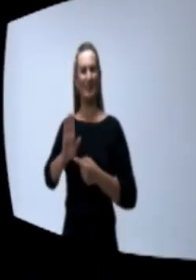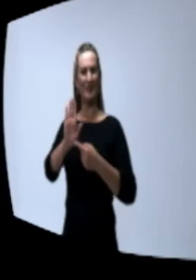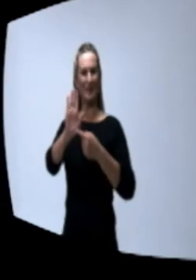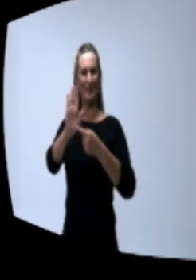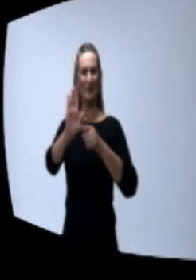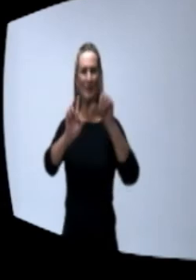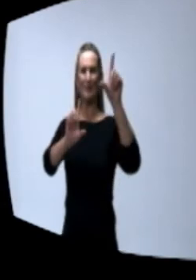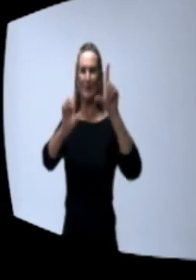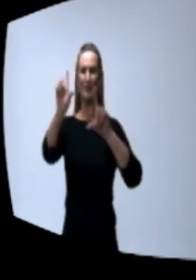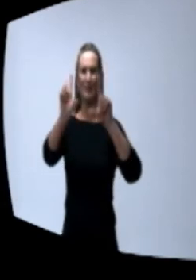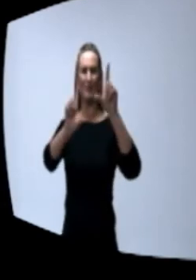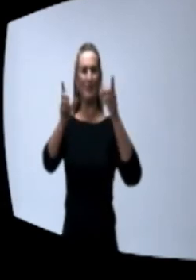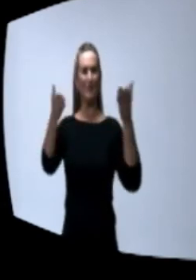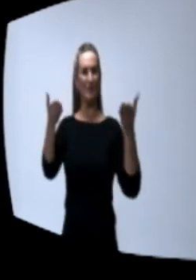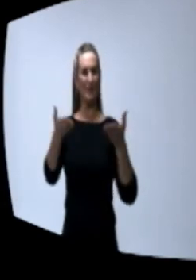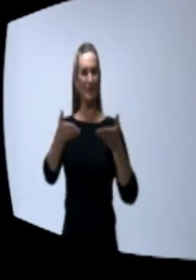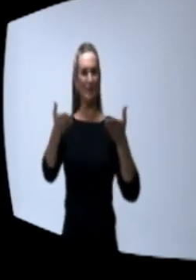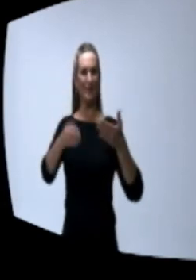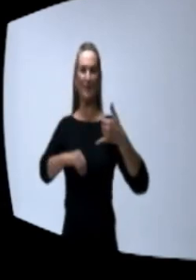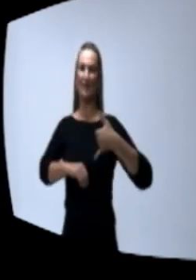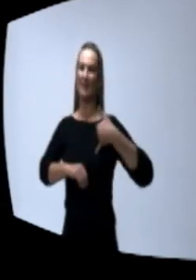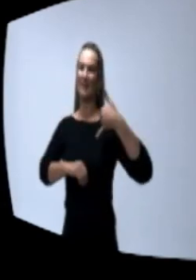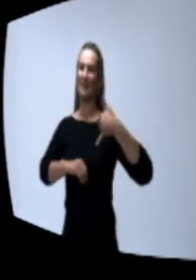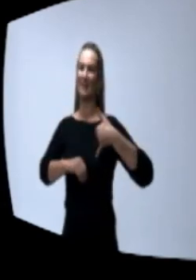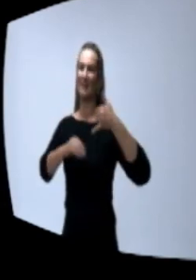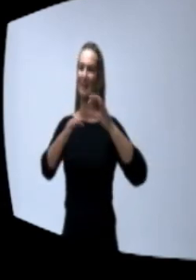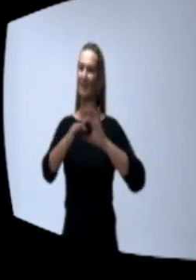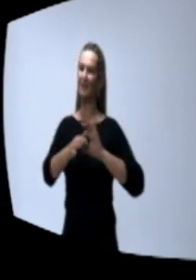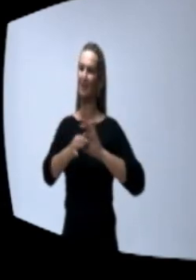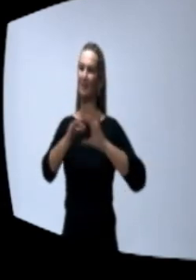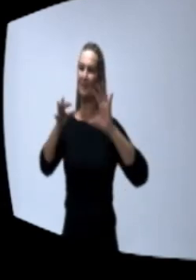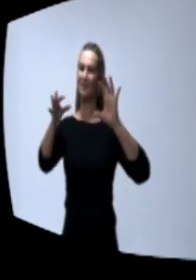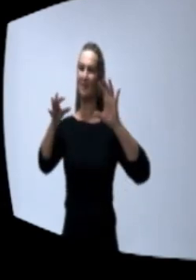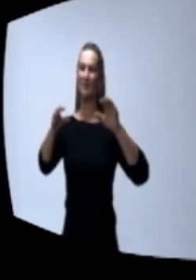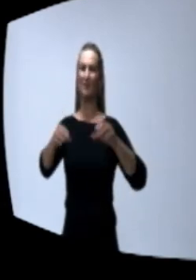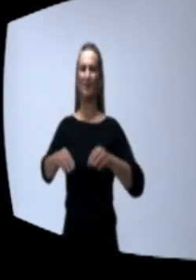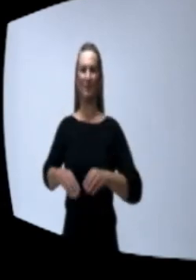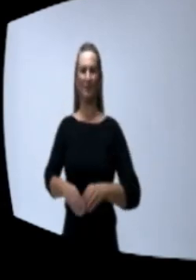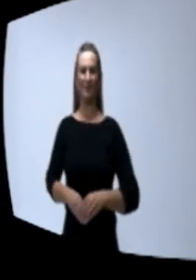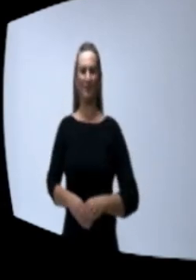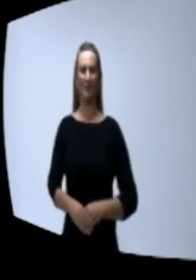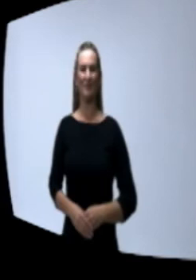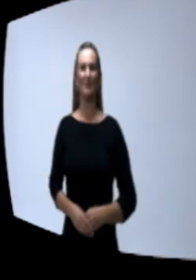O programa a seguir tem classificação indicativa livre.